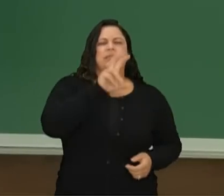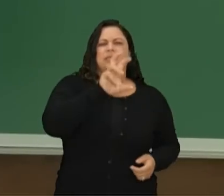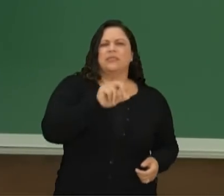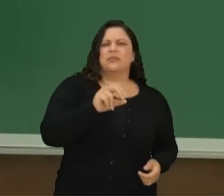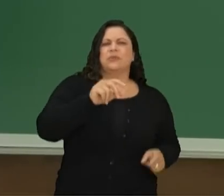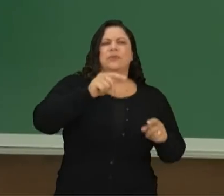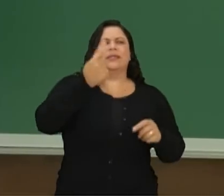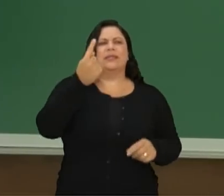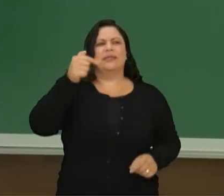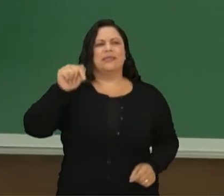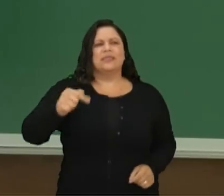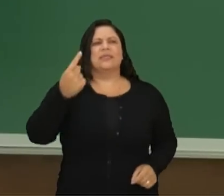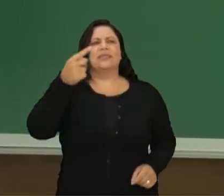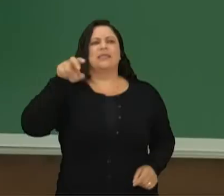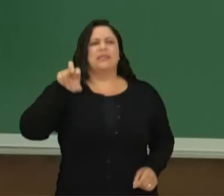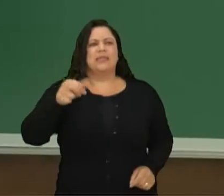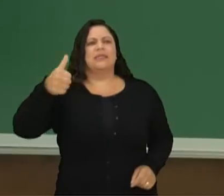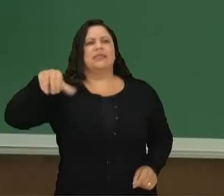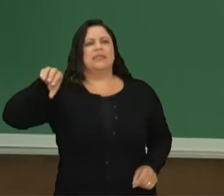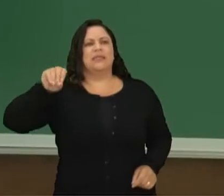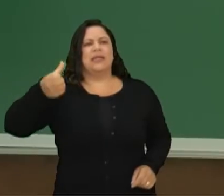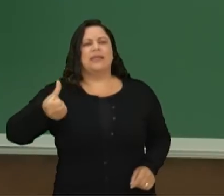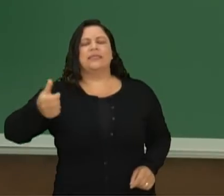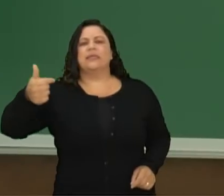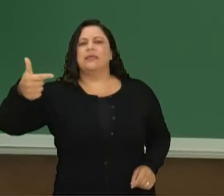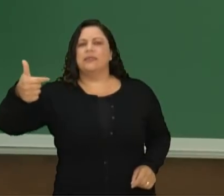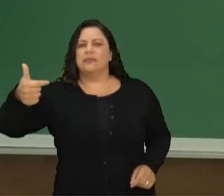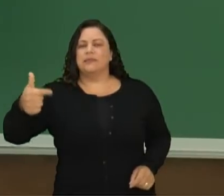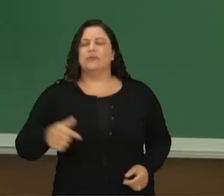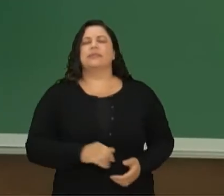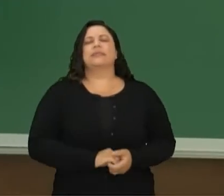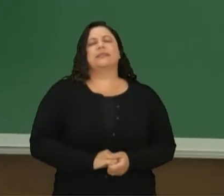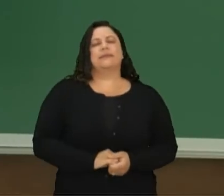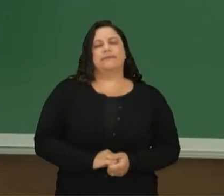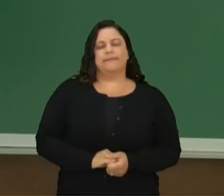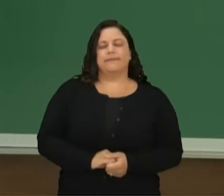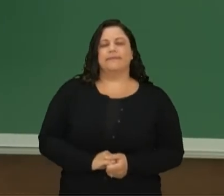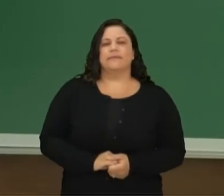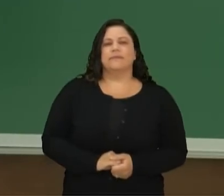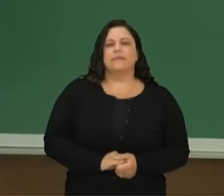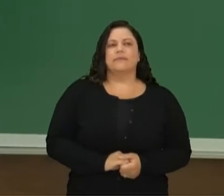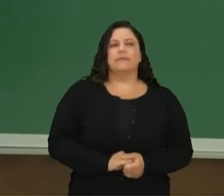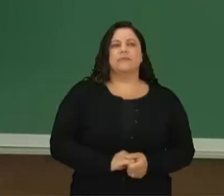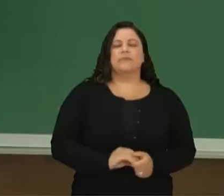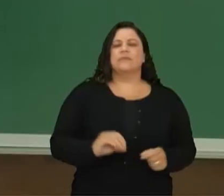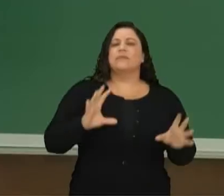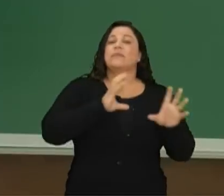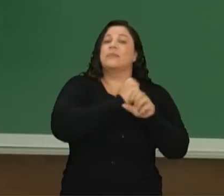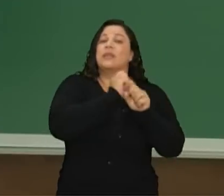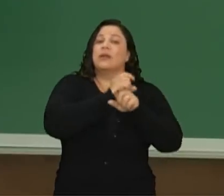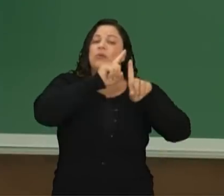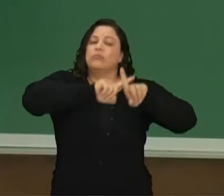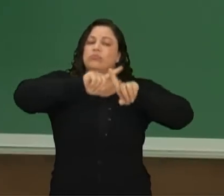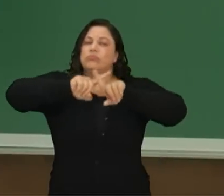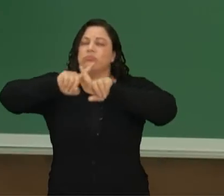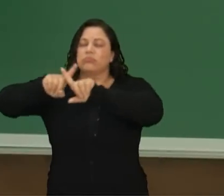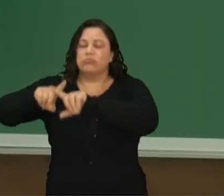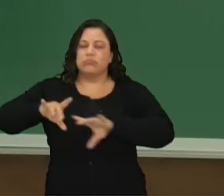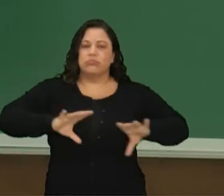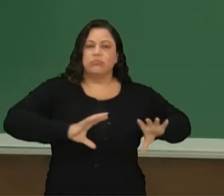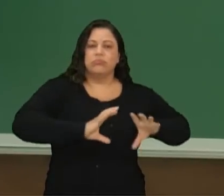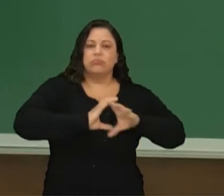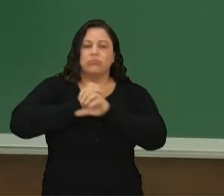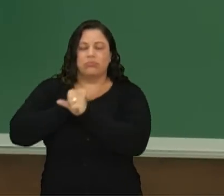mais 15, mais 10, mais 6 e mais 2. Então, fazendo a nossa multiplicação, né? Primeiro resolvemos